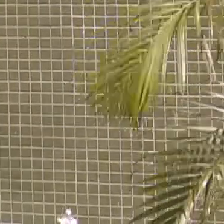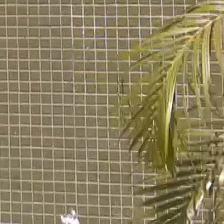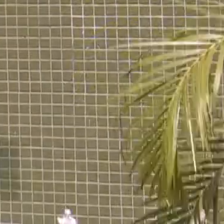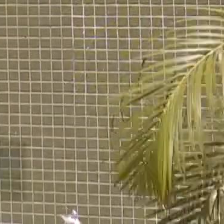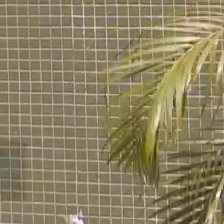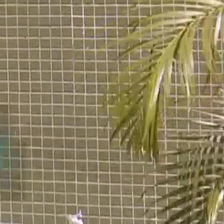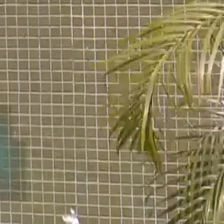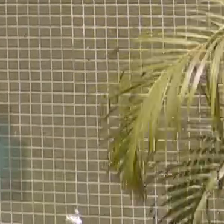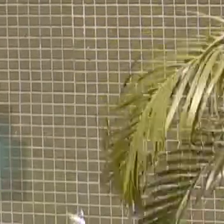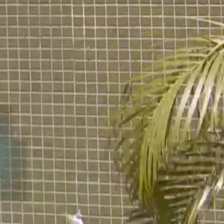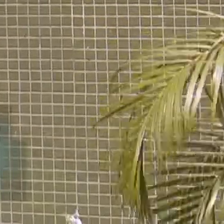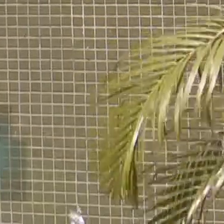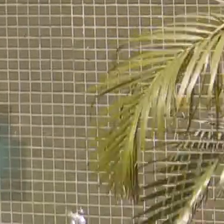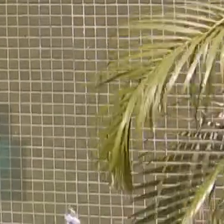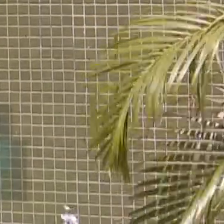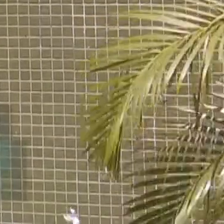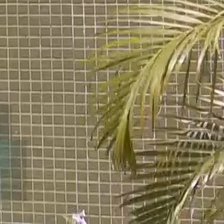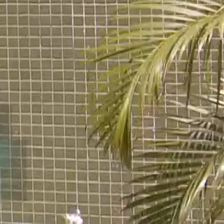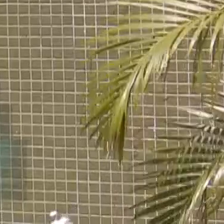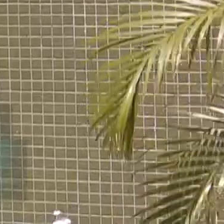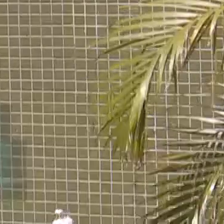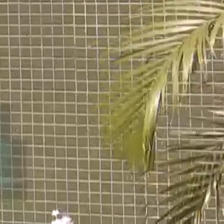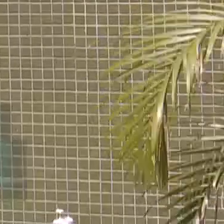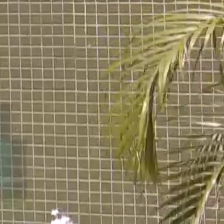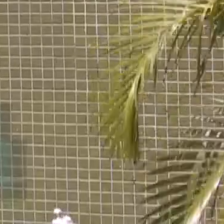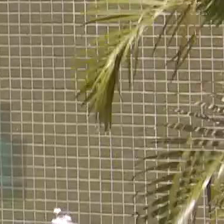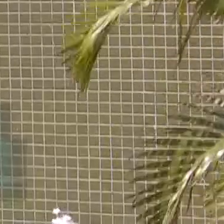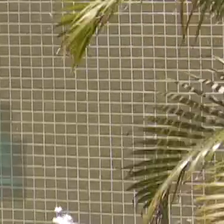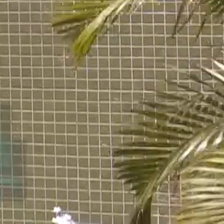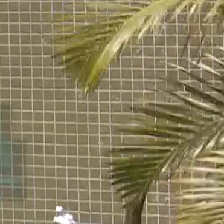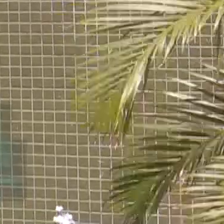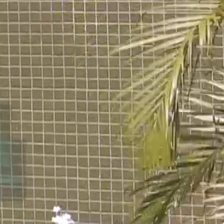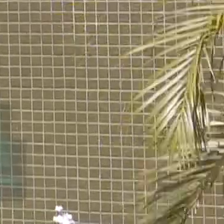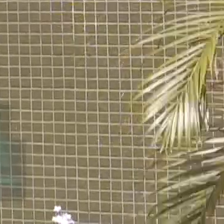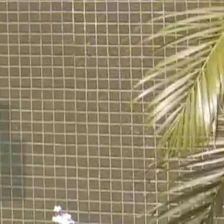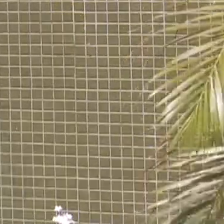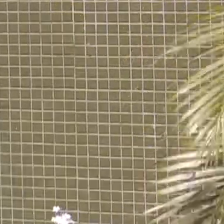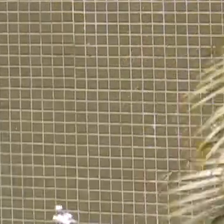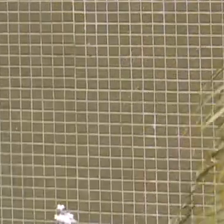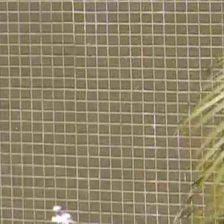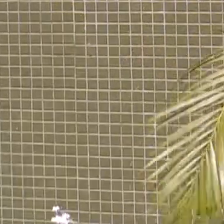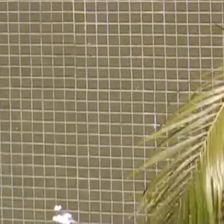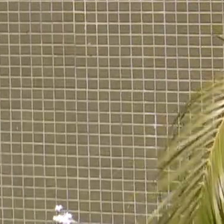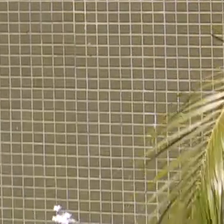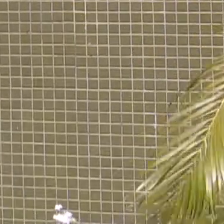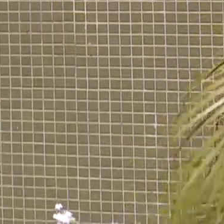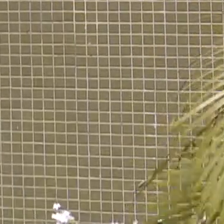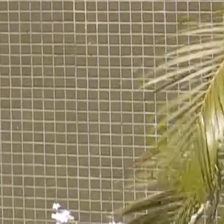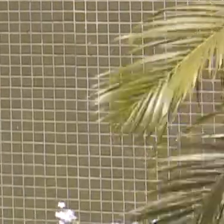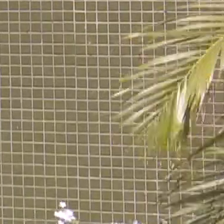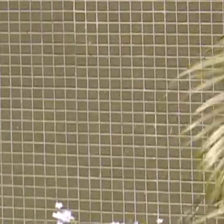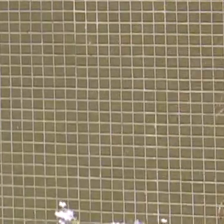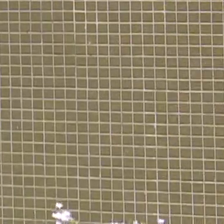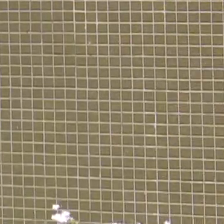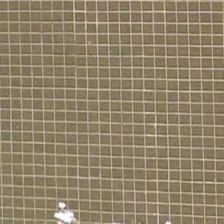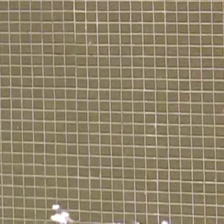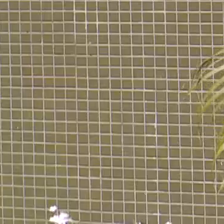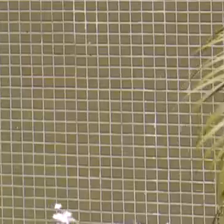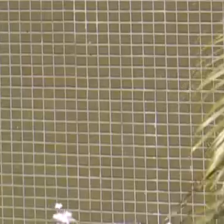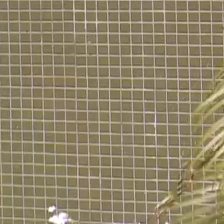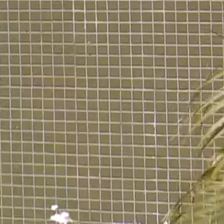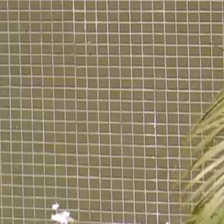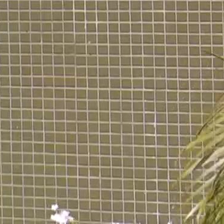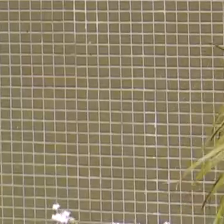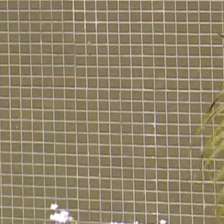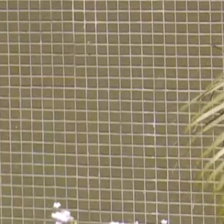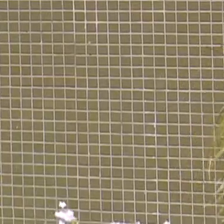com câncer de colo de útero geralmente têm um perfil. 62% dos casos mais graves são de mulheres negras e